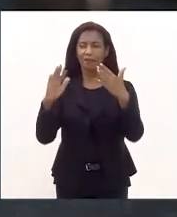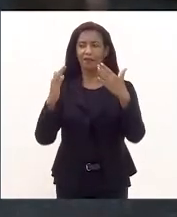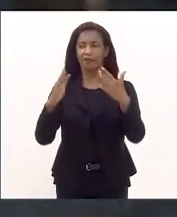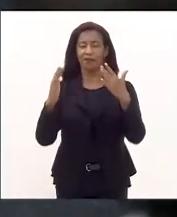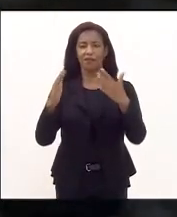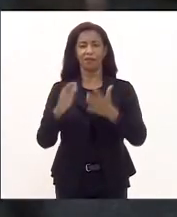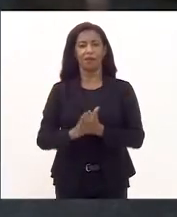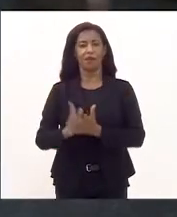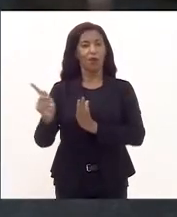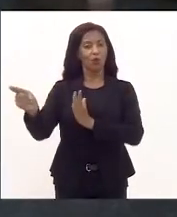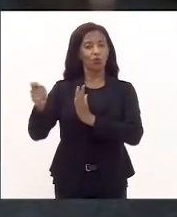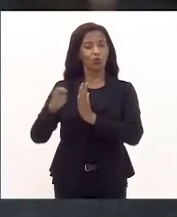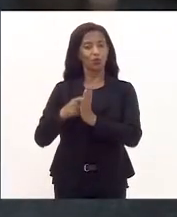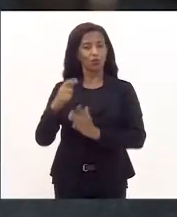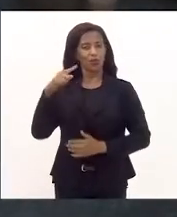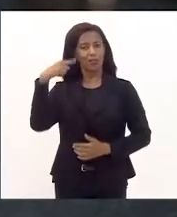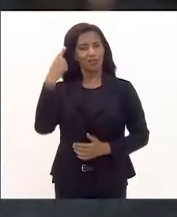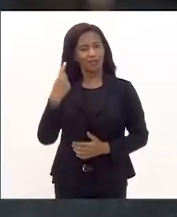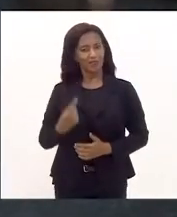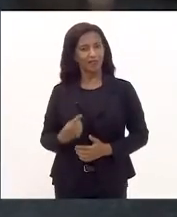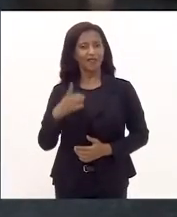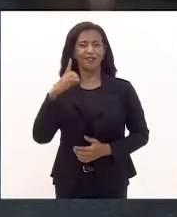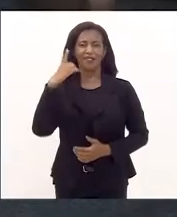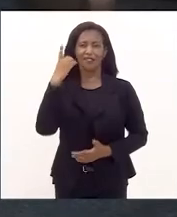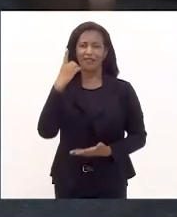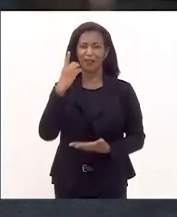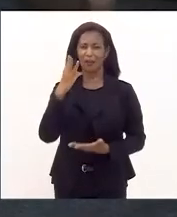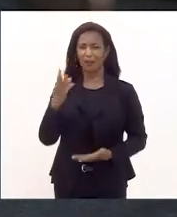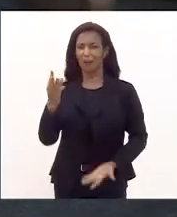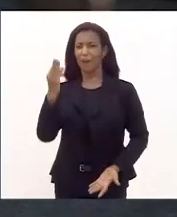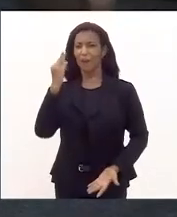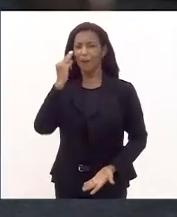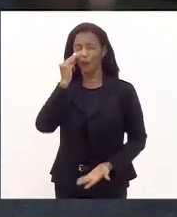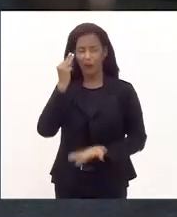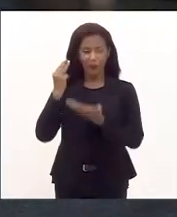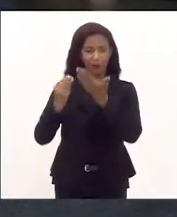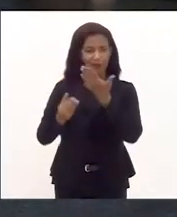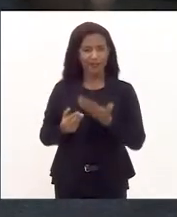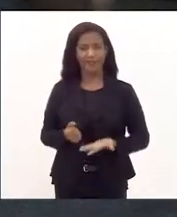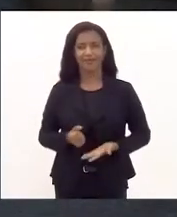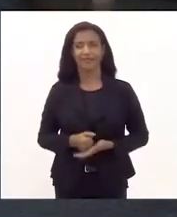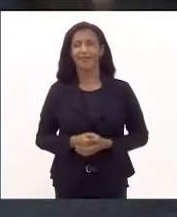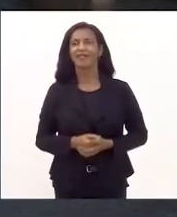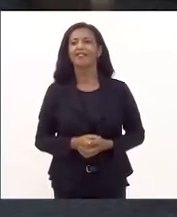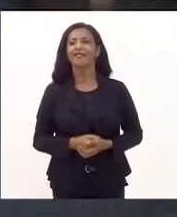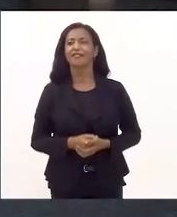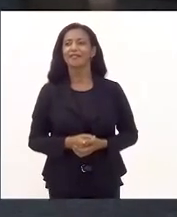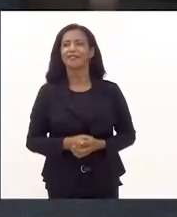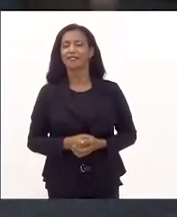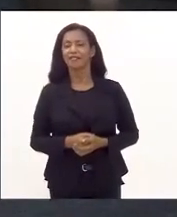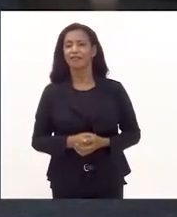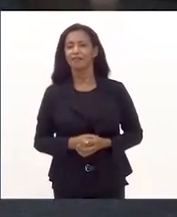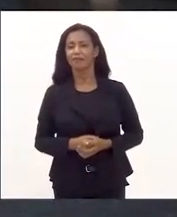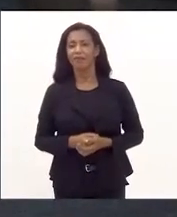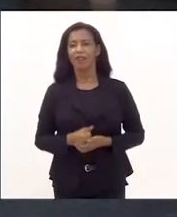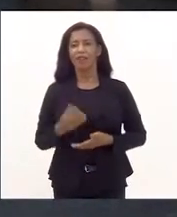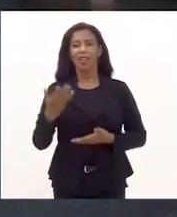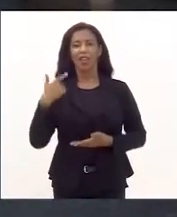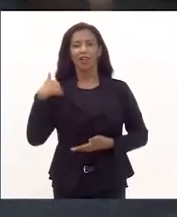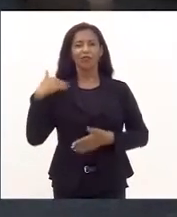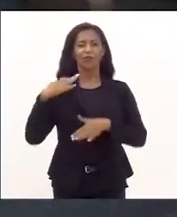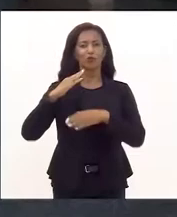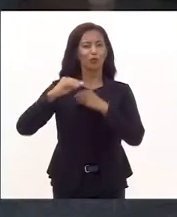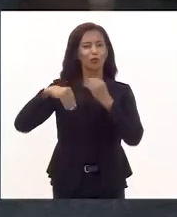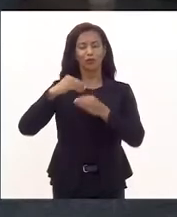a autora do projeto, Dani Monteiro, deputada Mônica Monteiro, Dani Monteiro. Eu faço uma misturada danada,